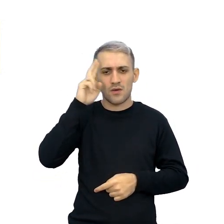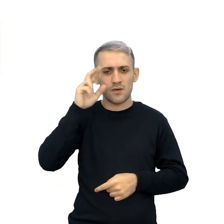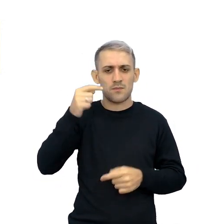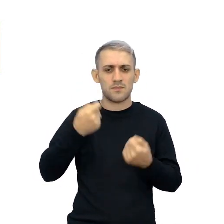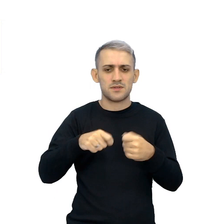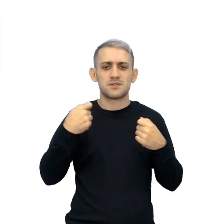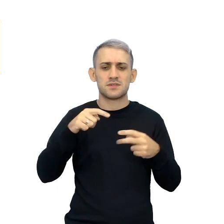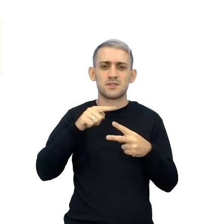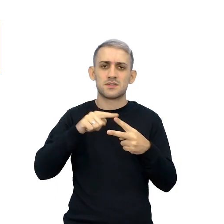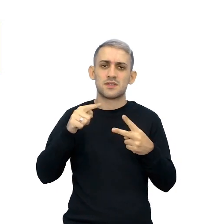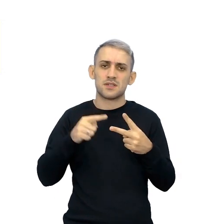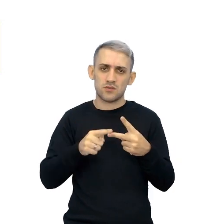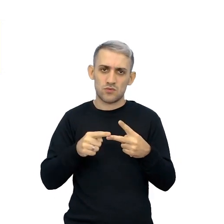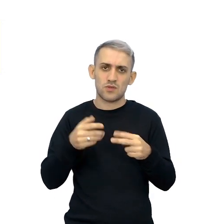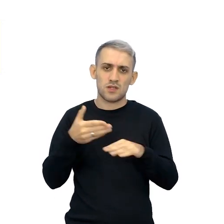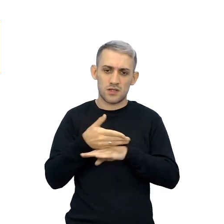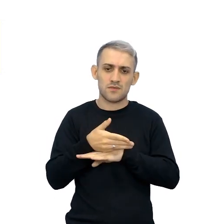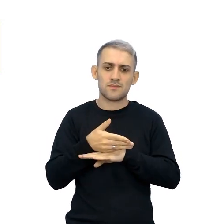precisa